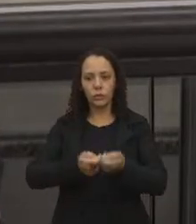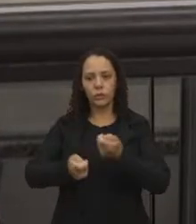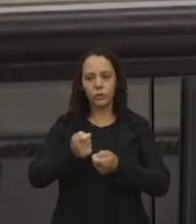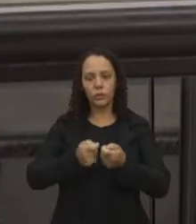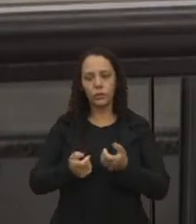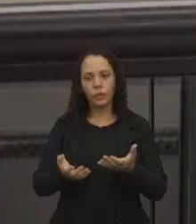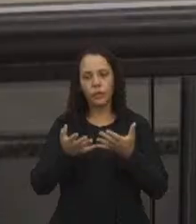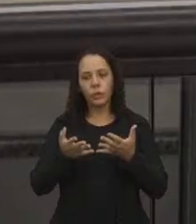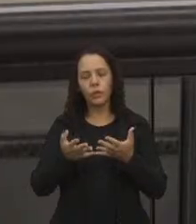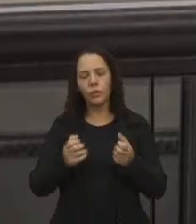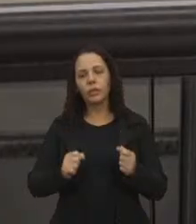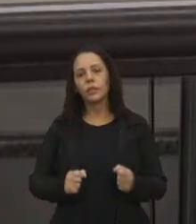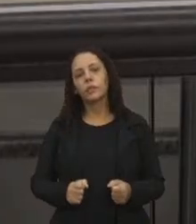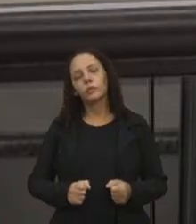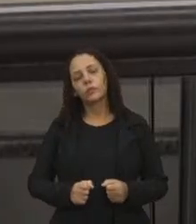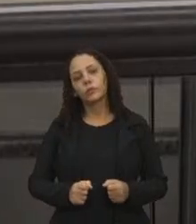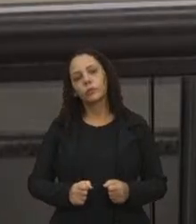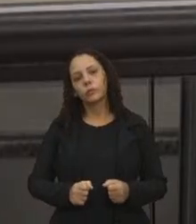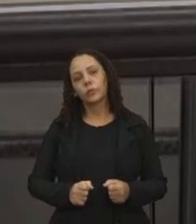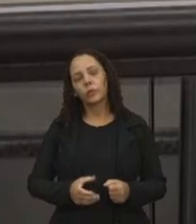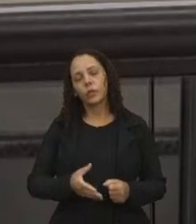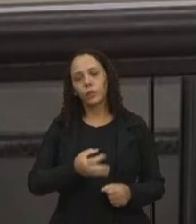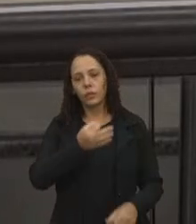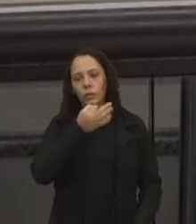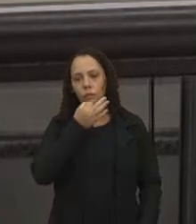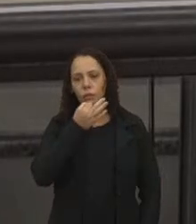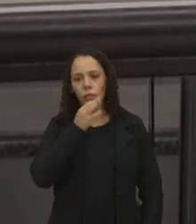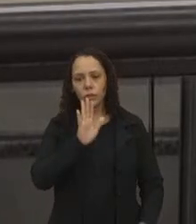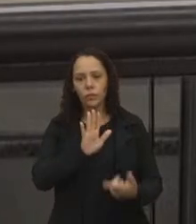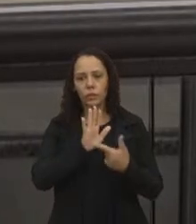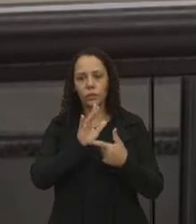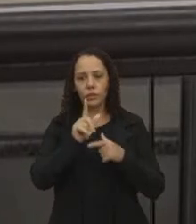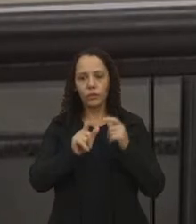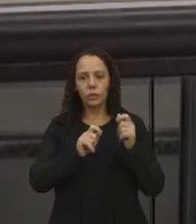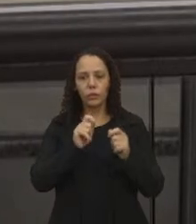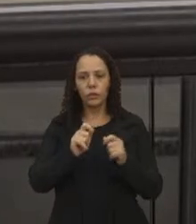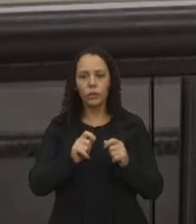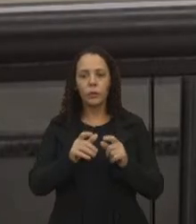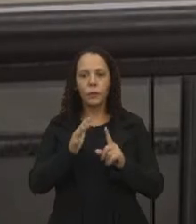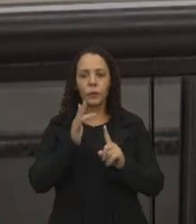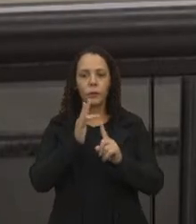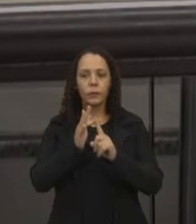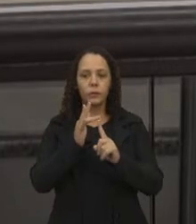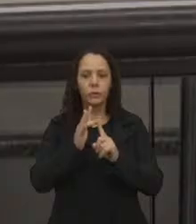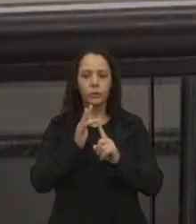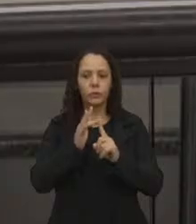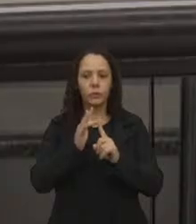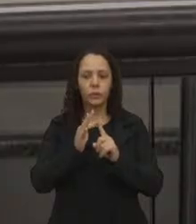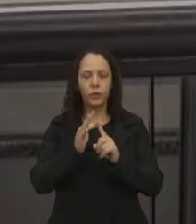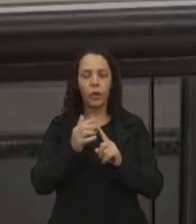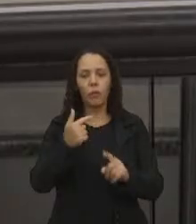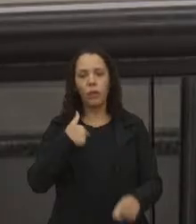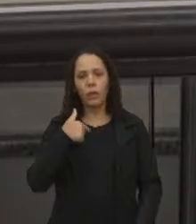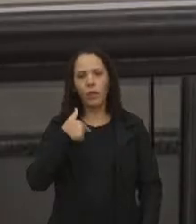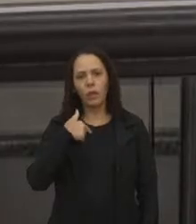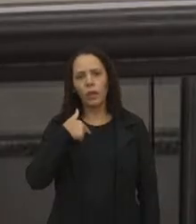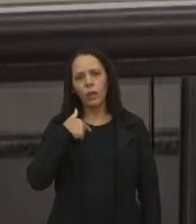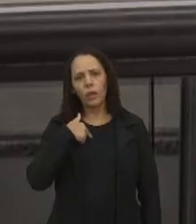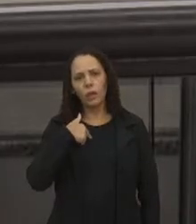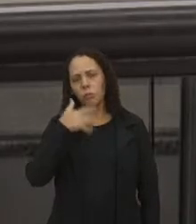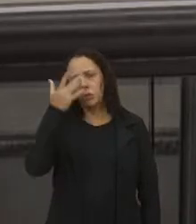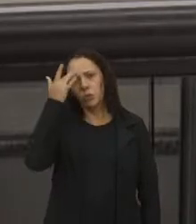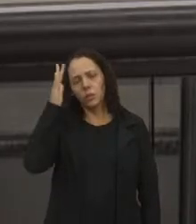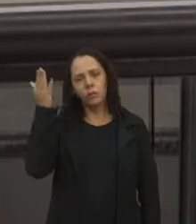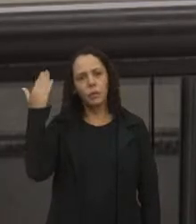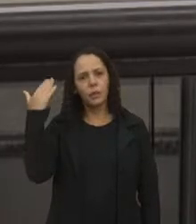fazer um comentário, porque o Instituto Federal chegou ao meu conhecimento muito tardio. Eu não fazia a menor existência do